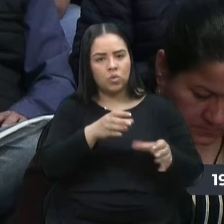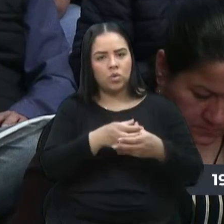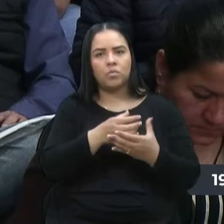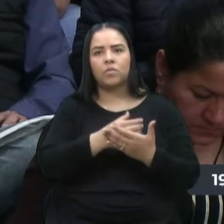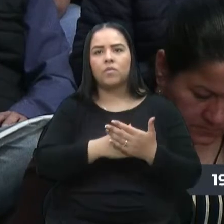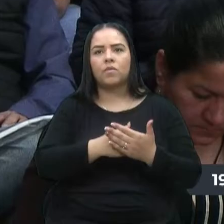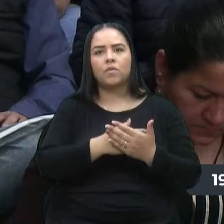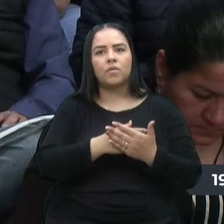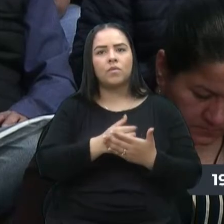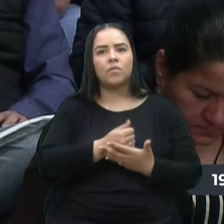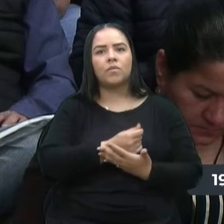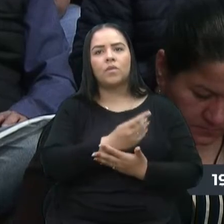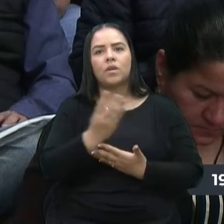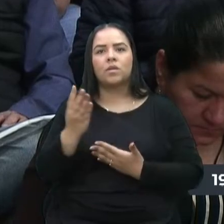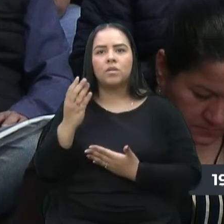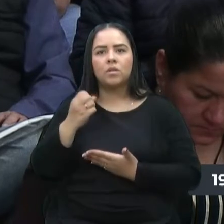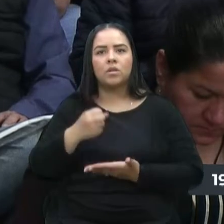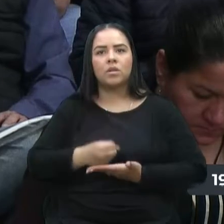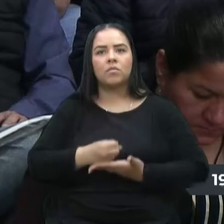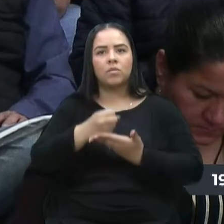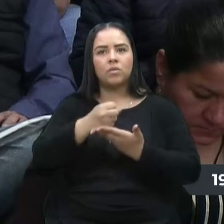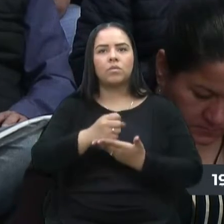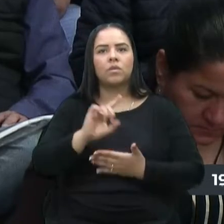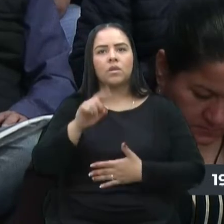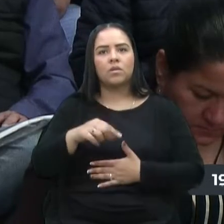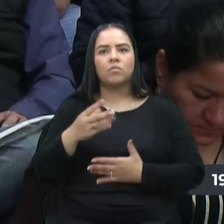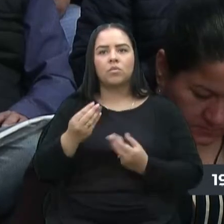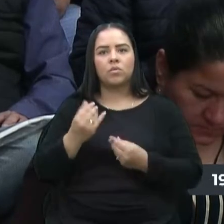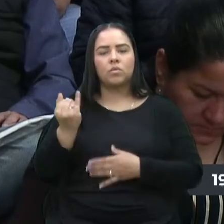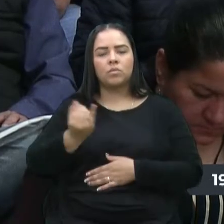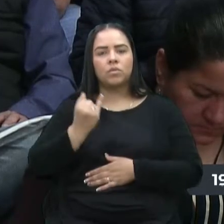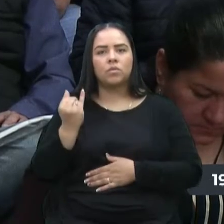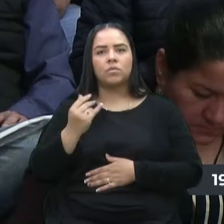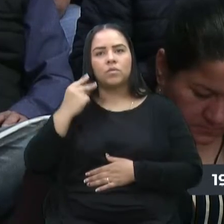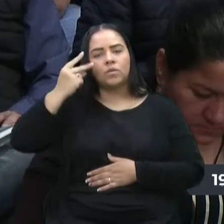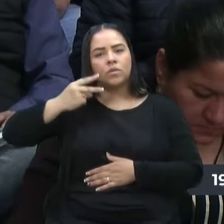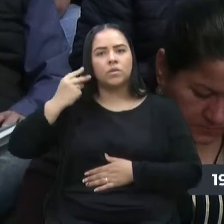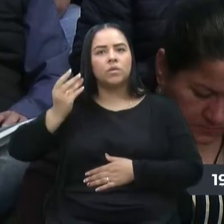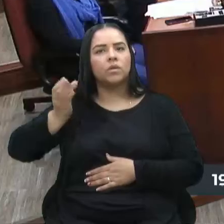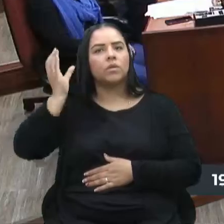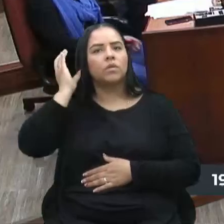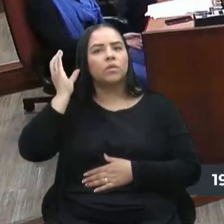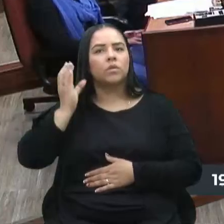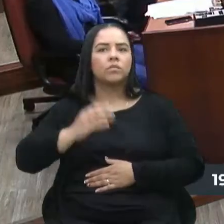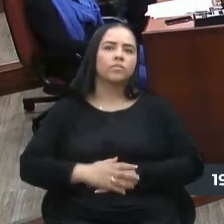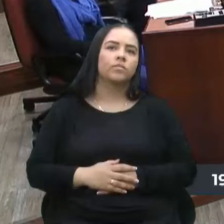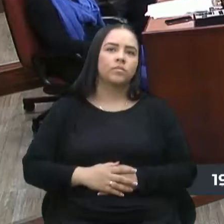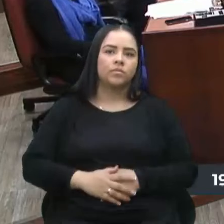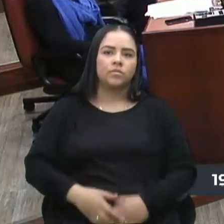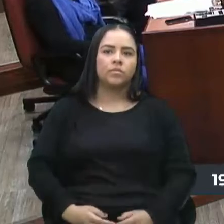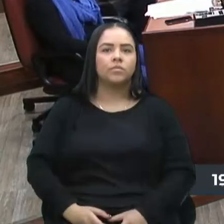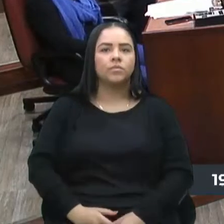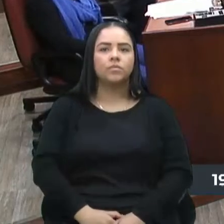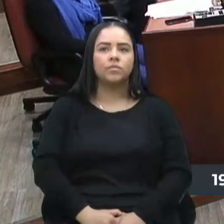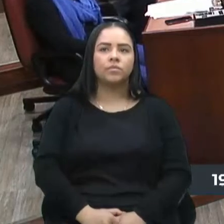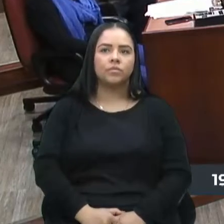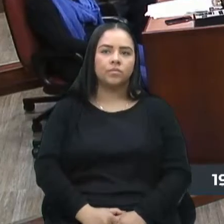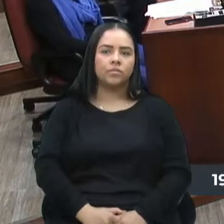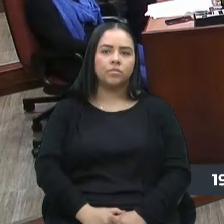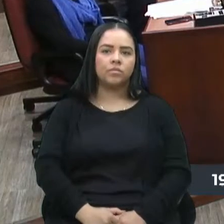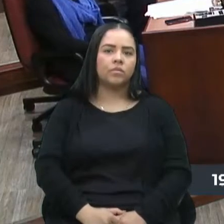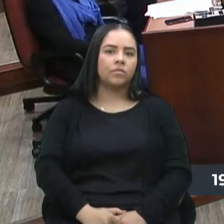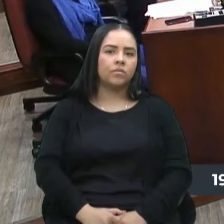outros apoiadores ela é de a importância Vereador Cadore sua parte 1 e